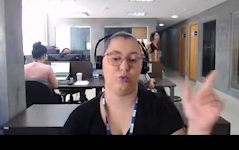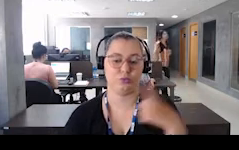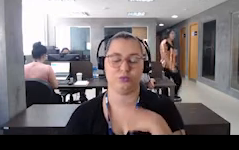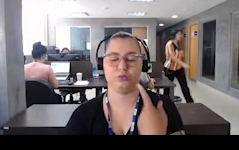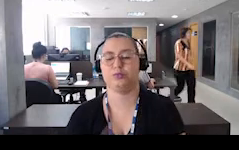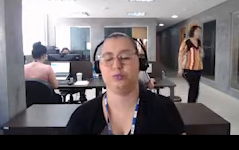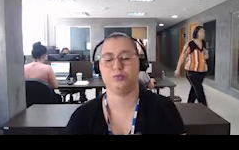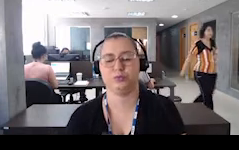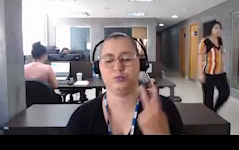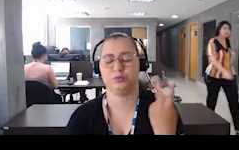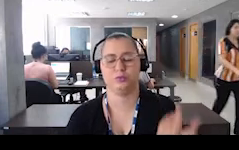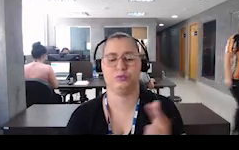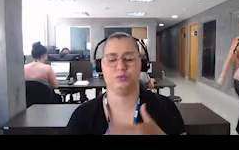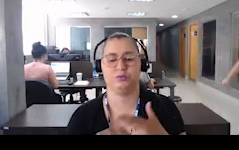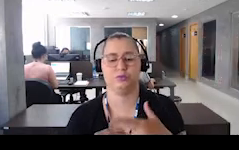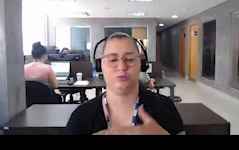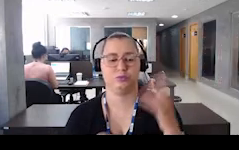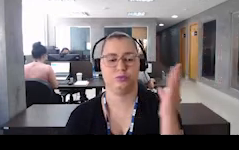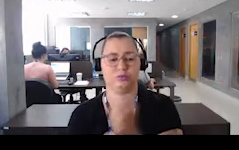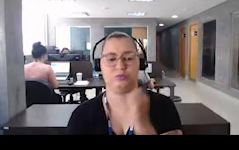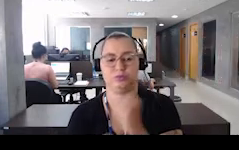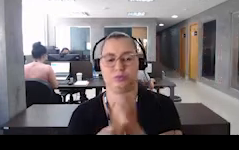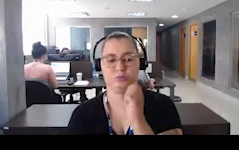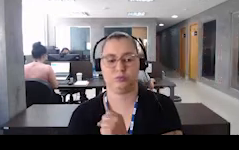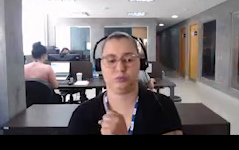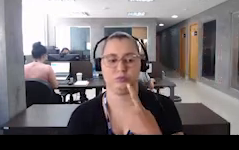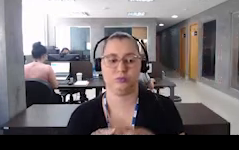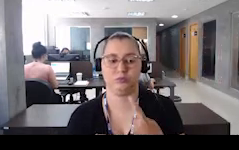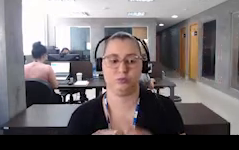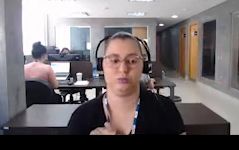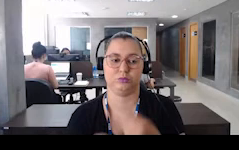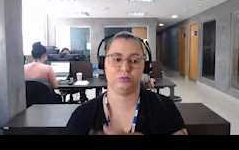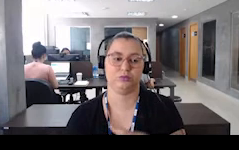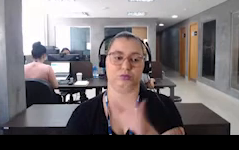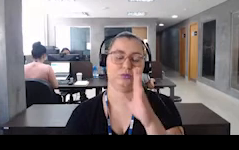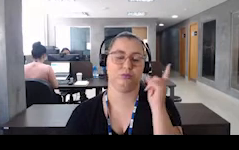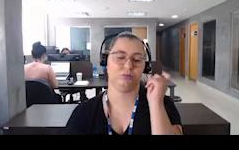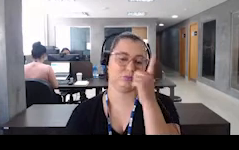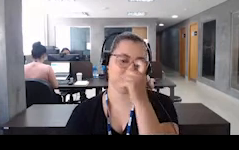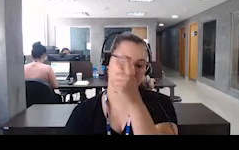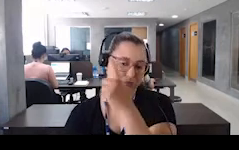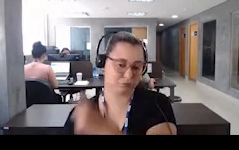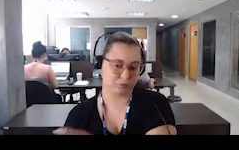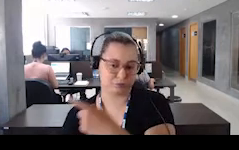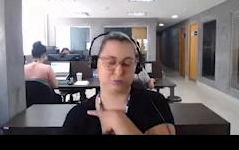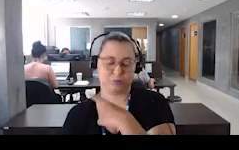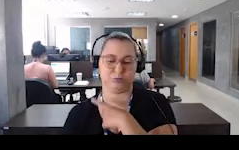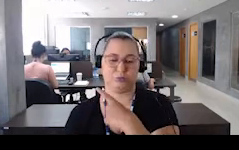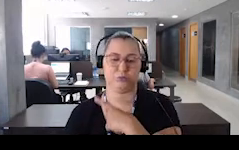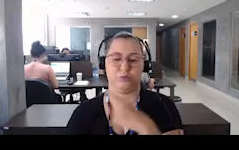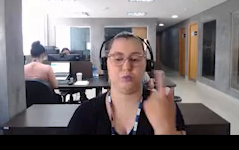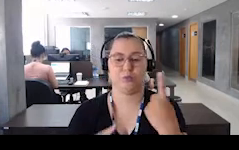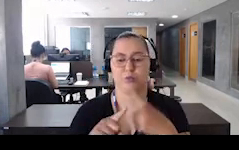outra, né? Por que que a gente não usou essa fórmula aqui para poder calcular? Porque ela é mais complexa, né, de fazer, tem multiplicação,